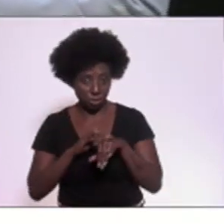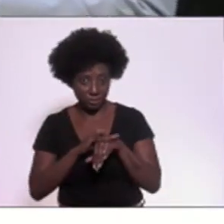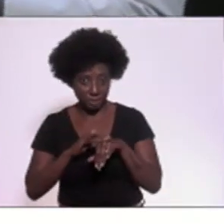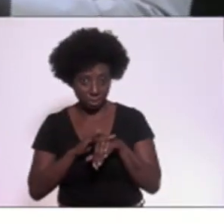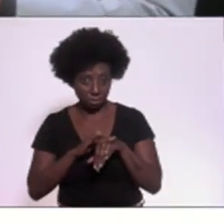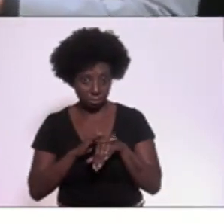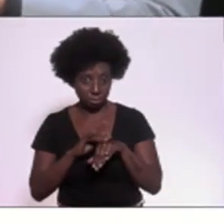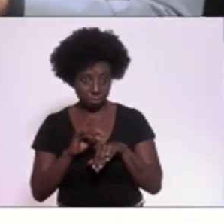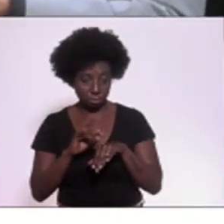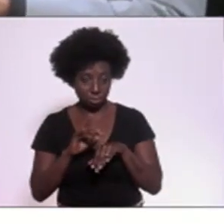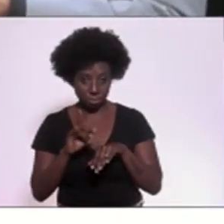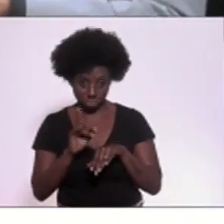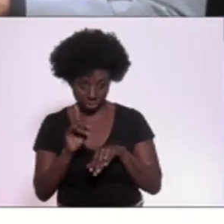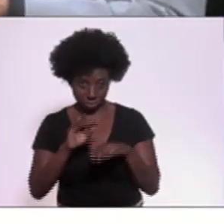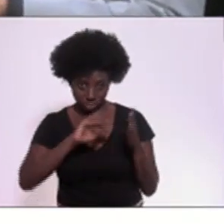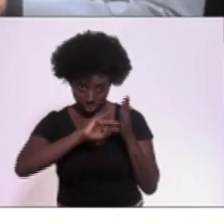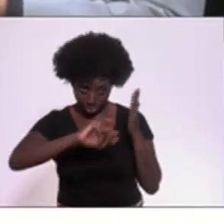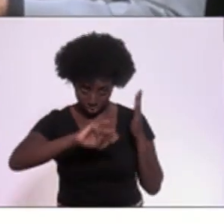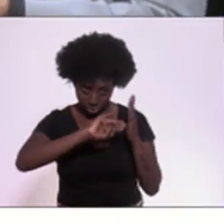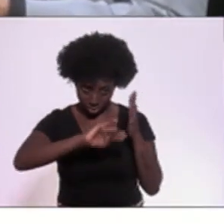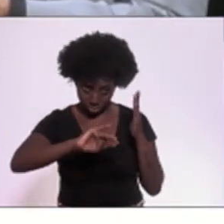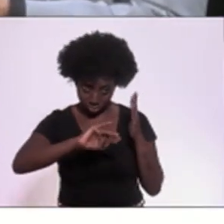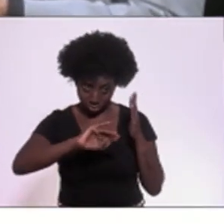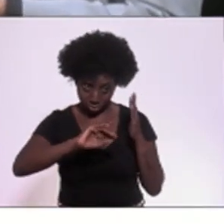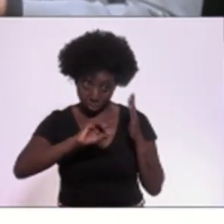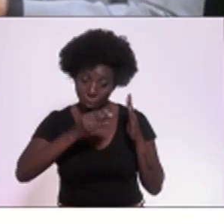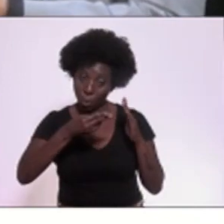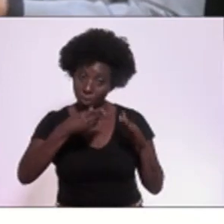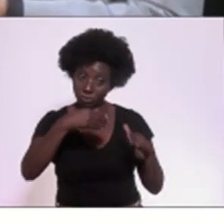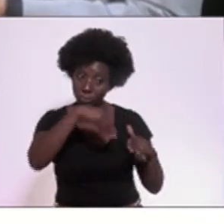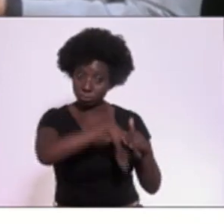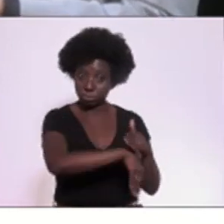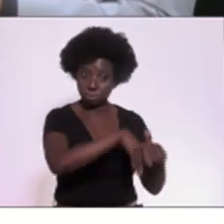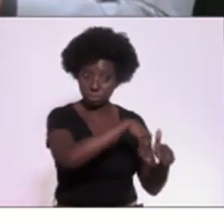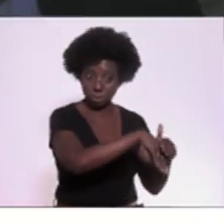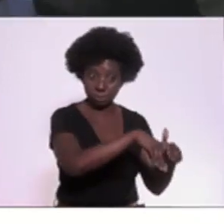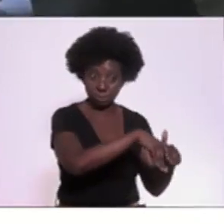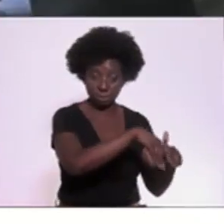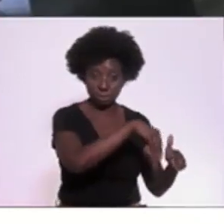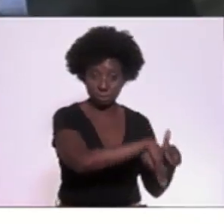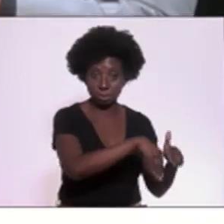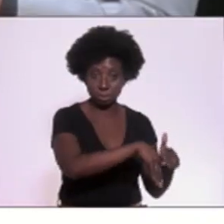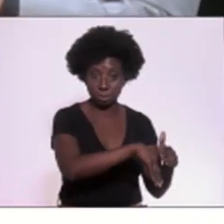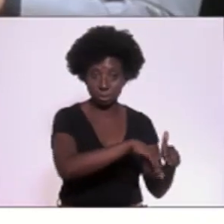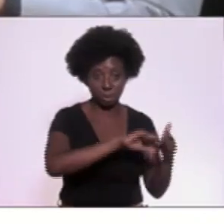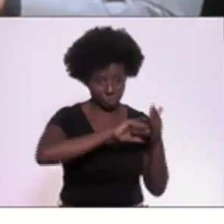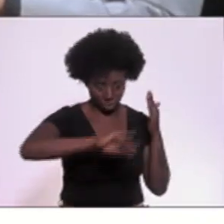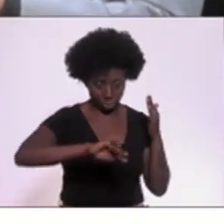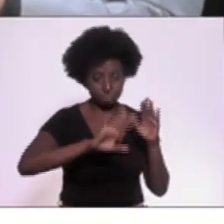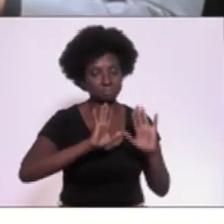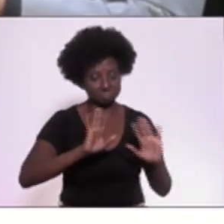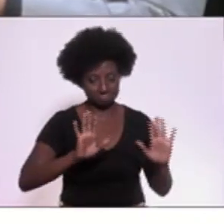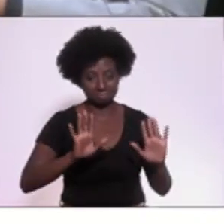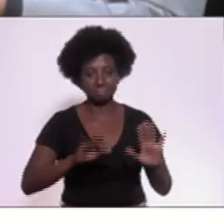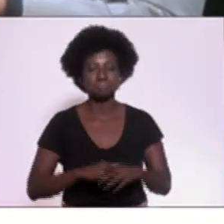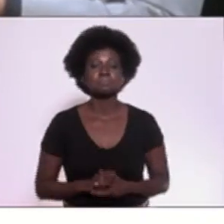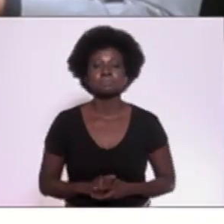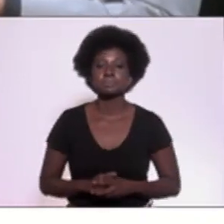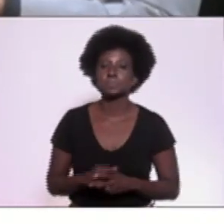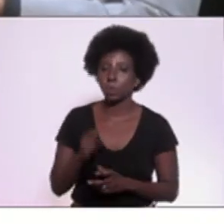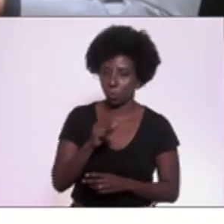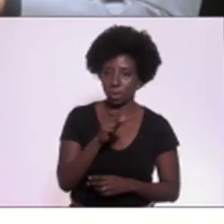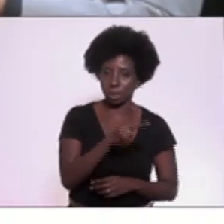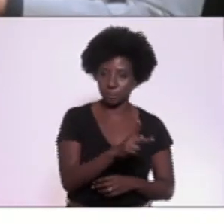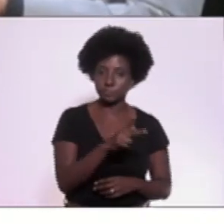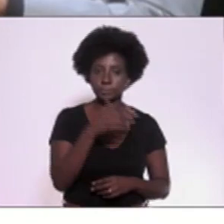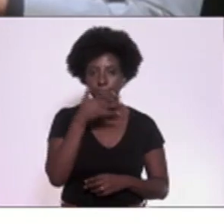senhor presidente. Porque senão eu vou mandar para o arquivo. Não, está retirado de pauta. Retirado de pauta. Pela ordem, senhor presidente. Deputada,